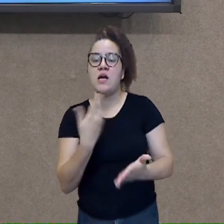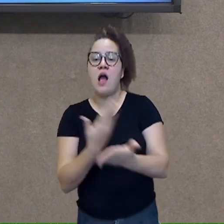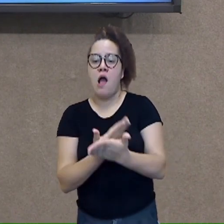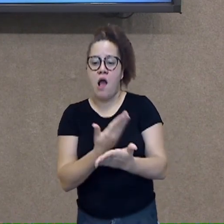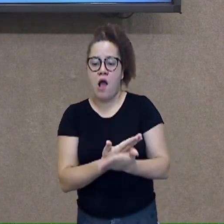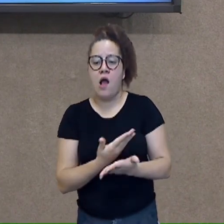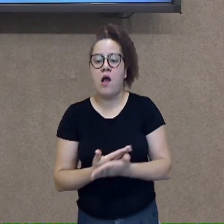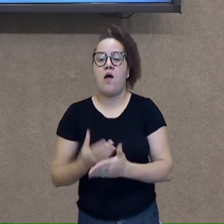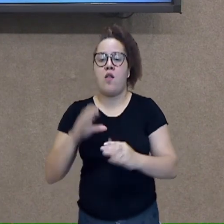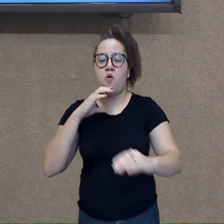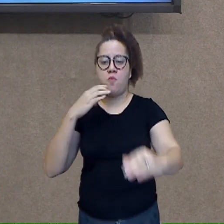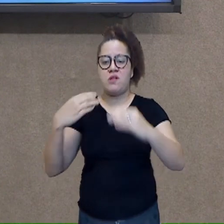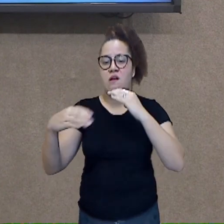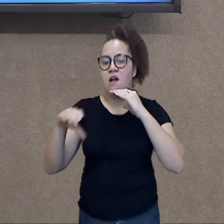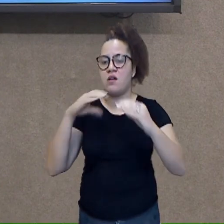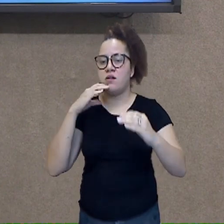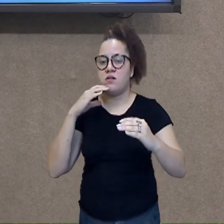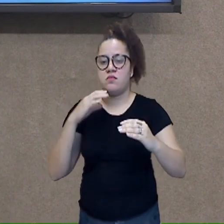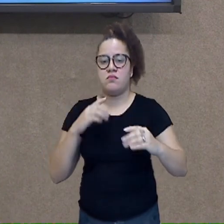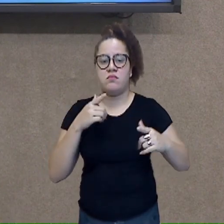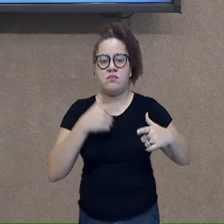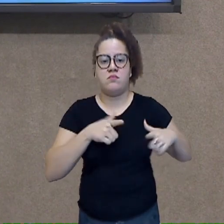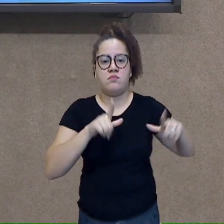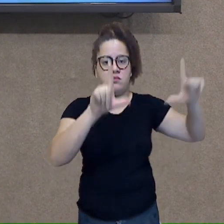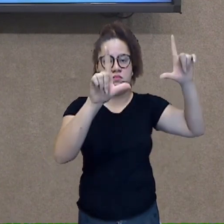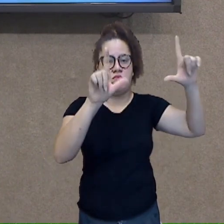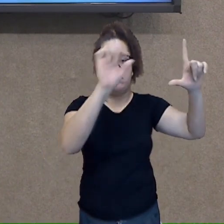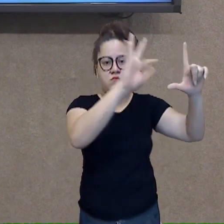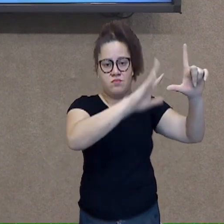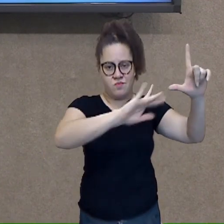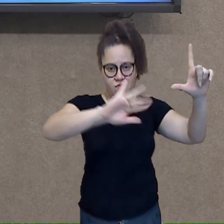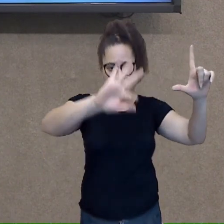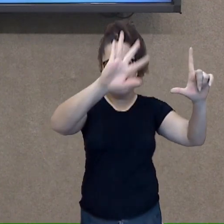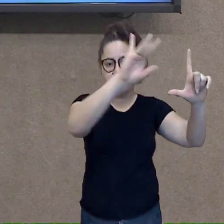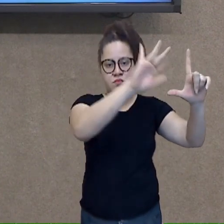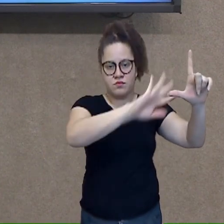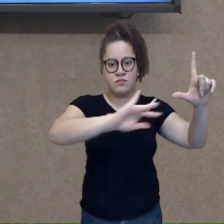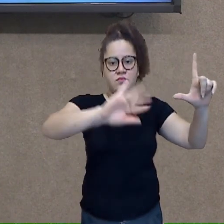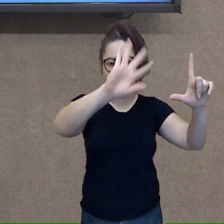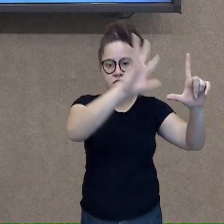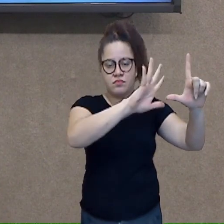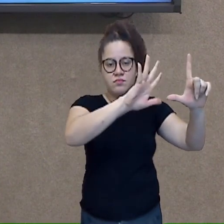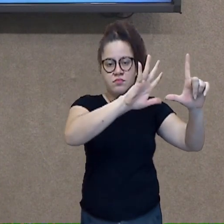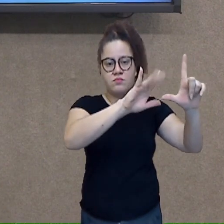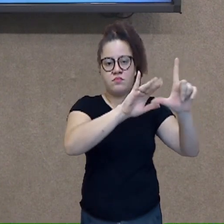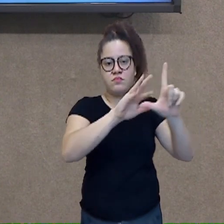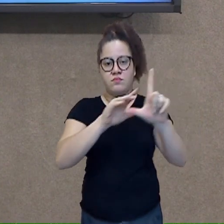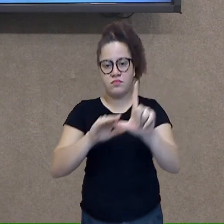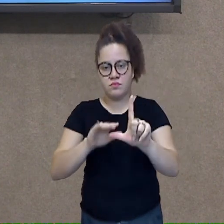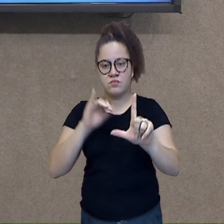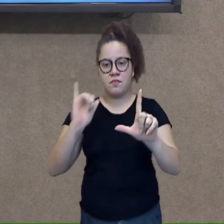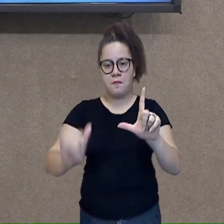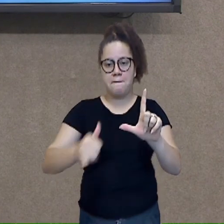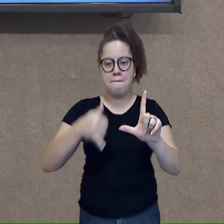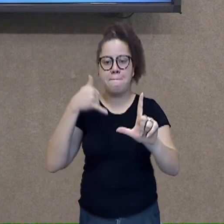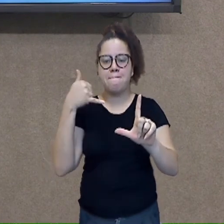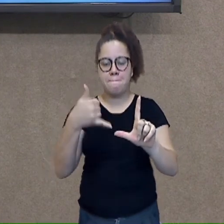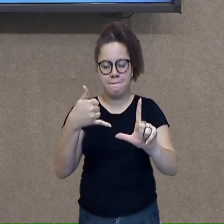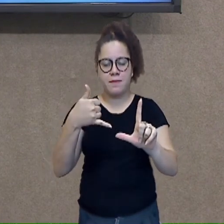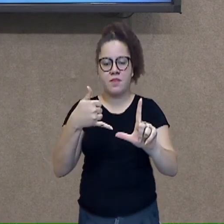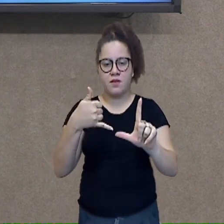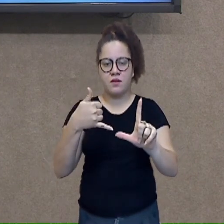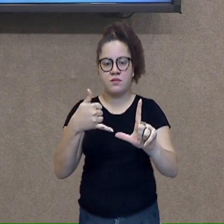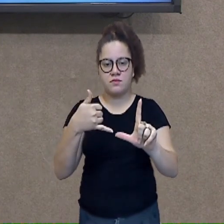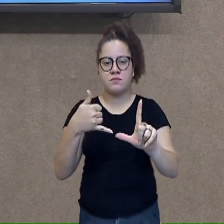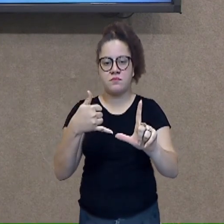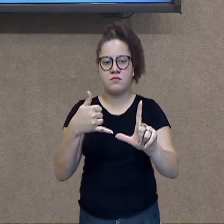de comunicação. Para acessar nossas atividades na plataforma SMED GV, aponte a câmera do seu celular na imagem